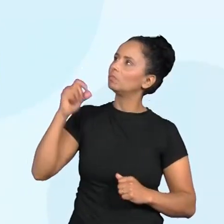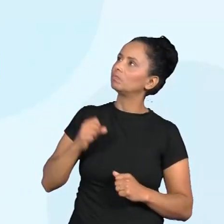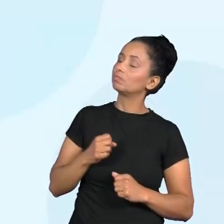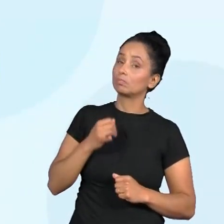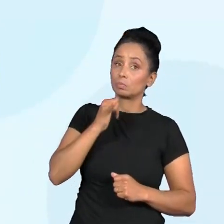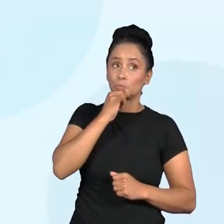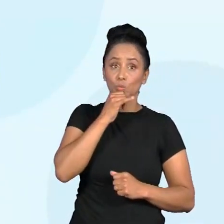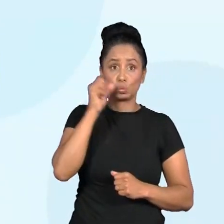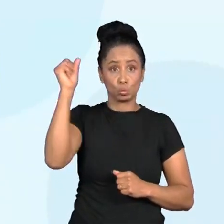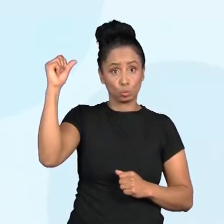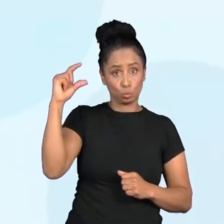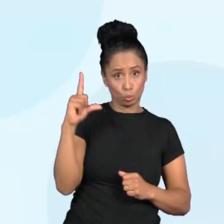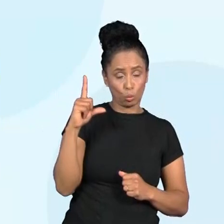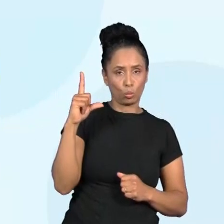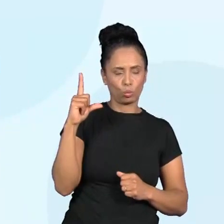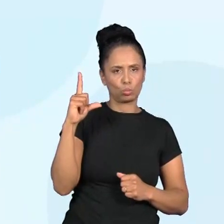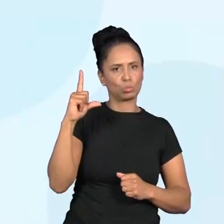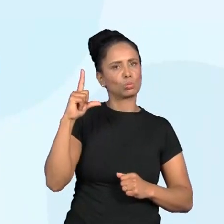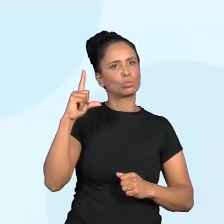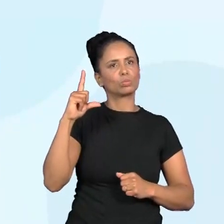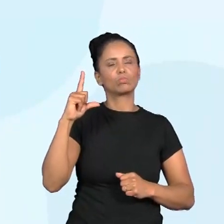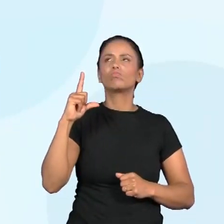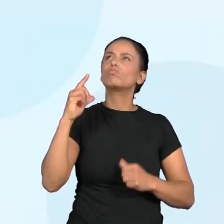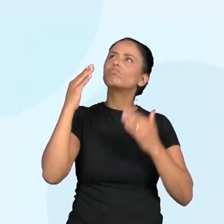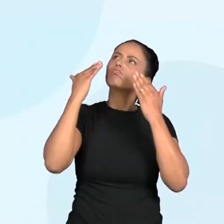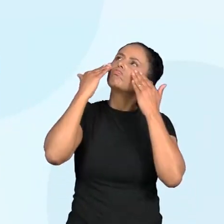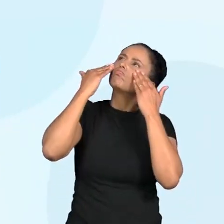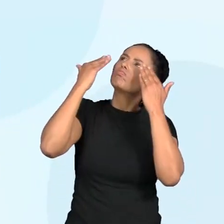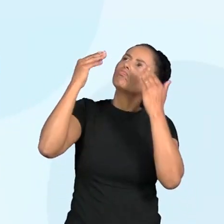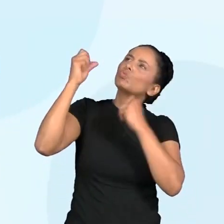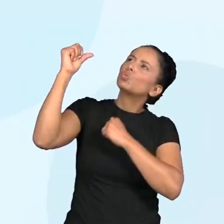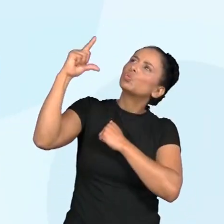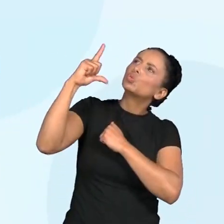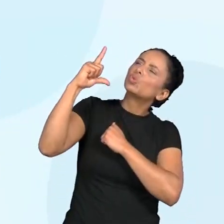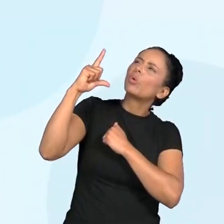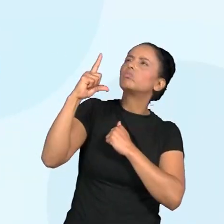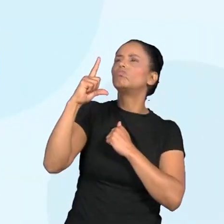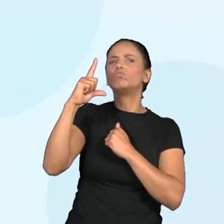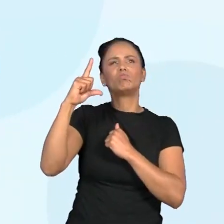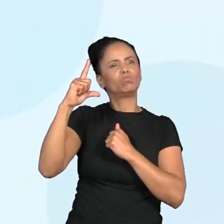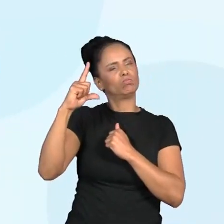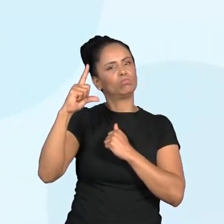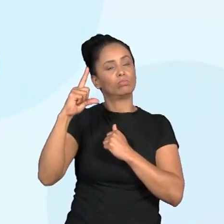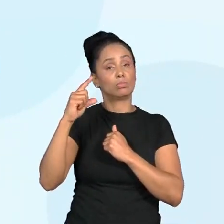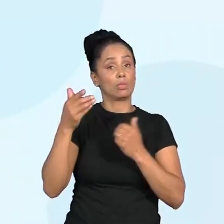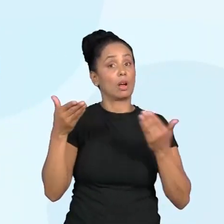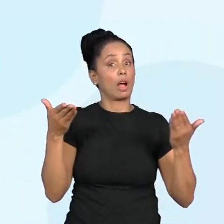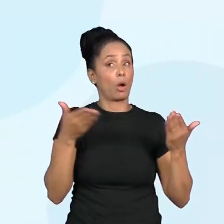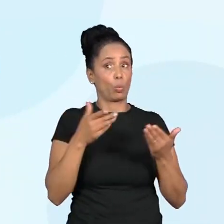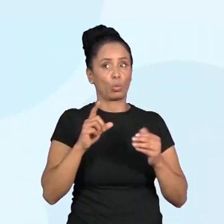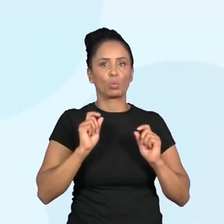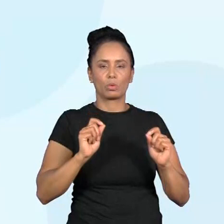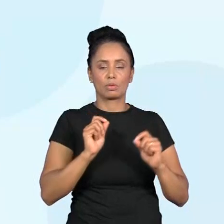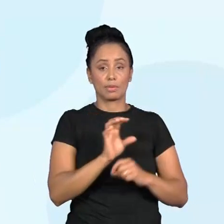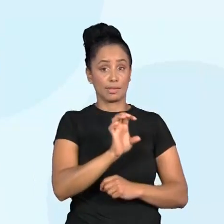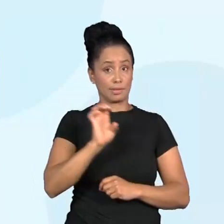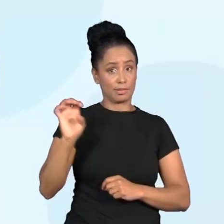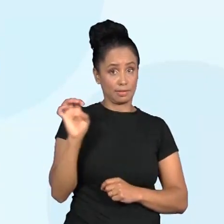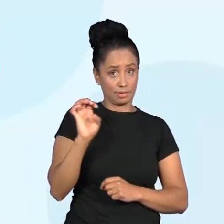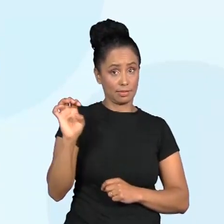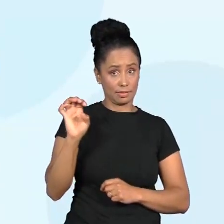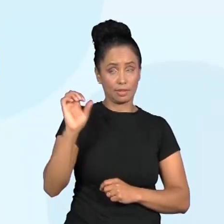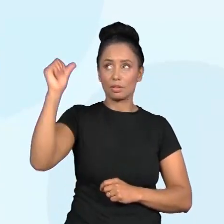sol bate ali, se a luz vem de um lado, no caso aqui da esquerda da nossa